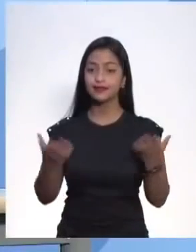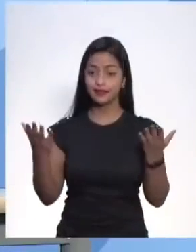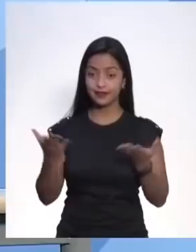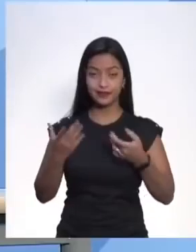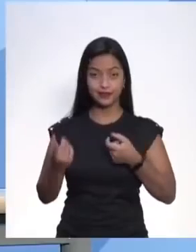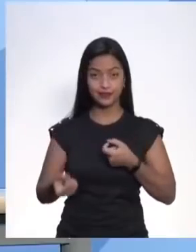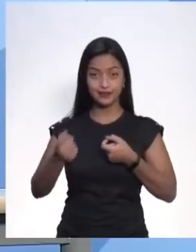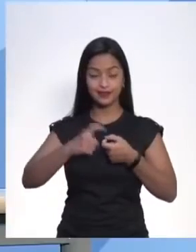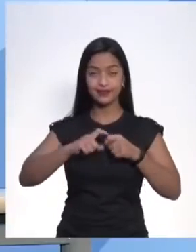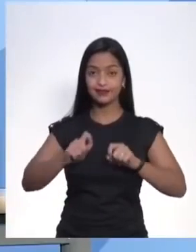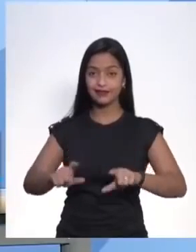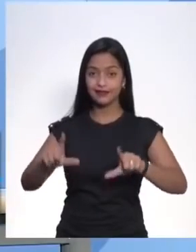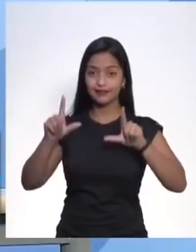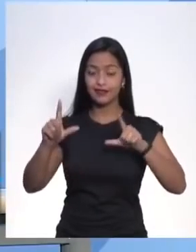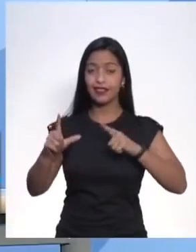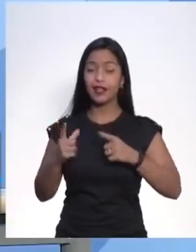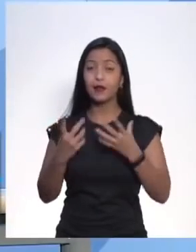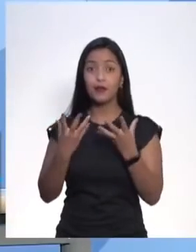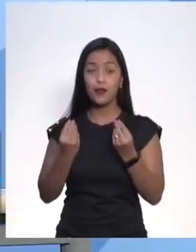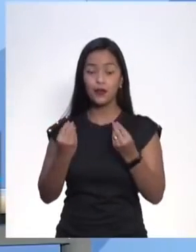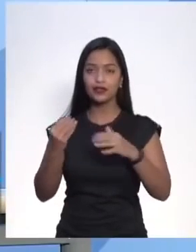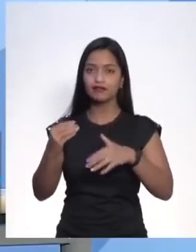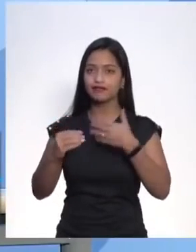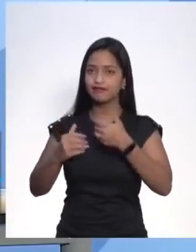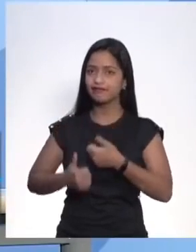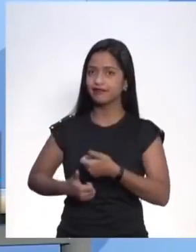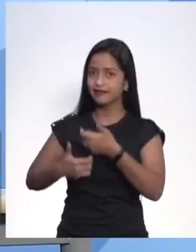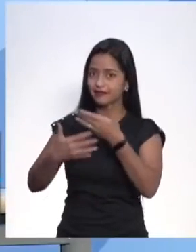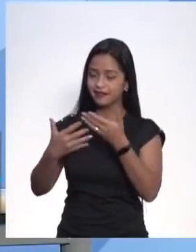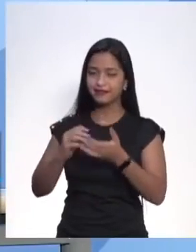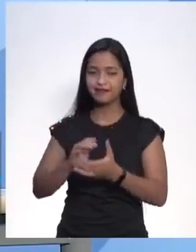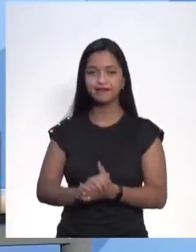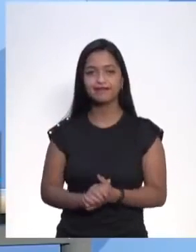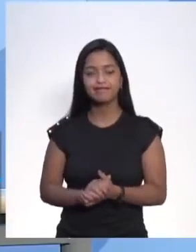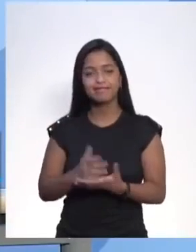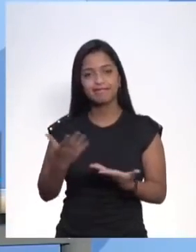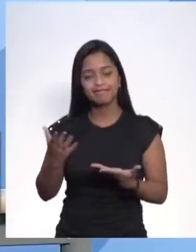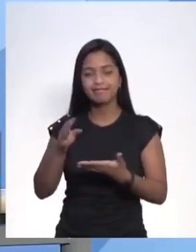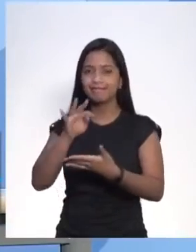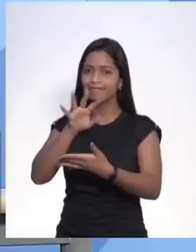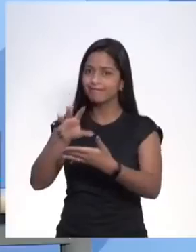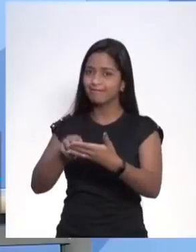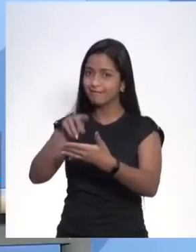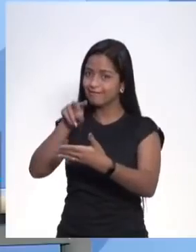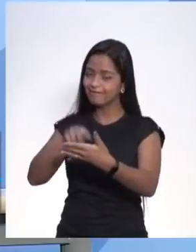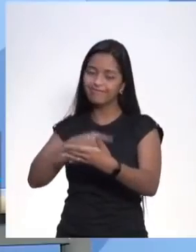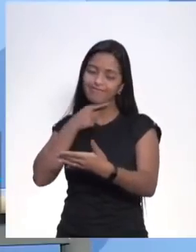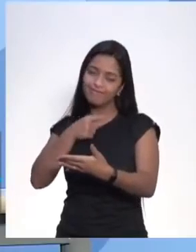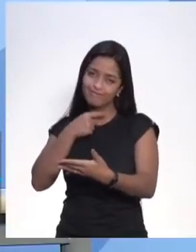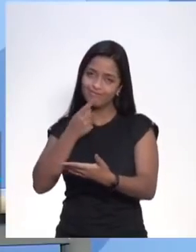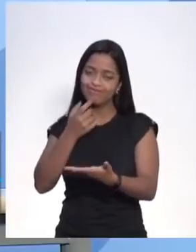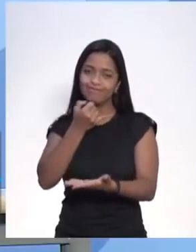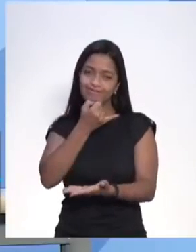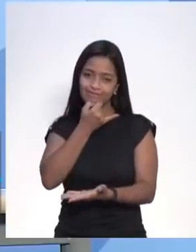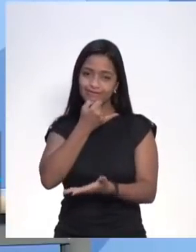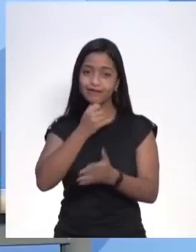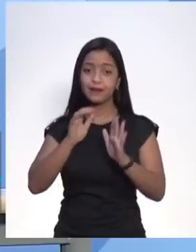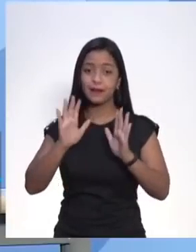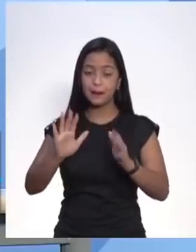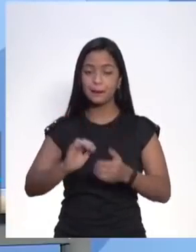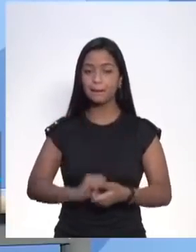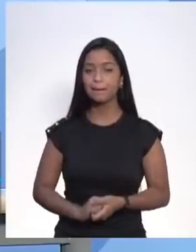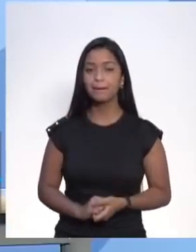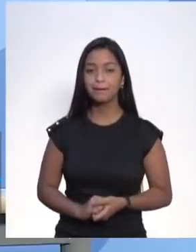Voltamos com muitas interações aqui no chat. É uma pena que eu não consiga ler tudo, mas eu vou citar algumas. Bom, o Jonas